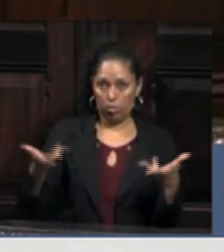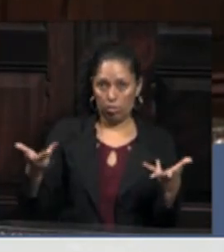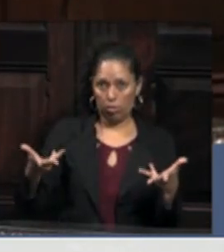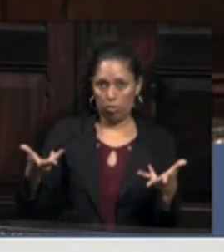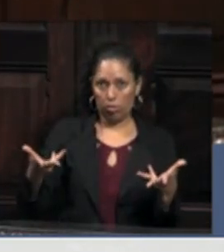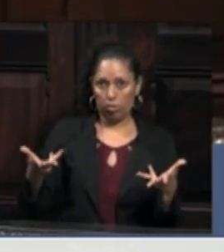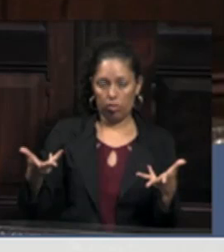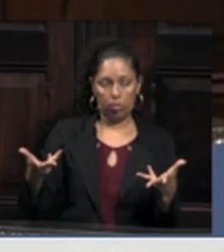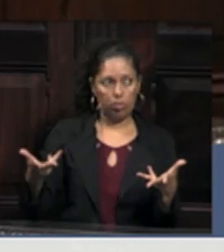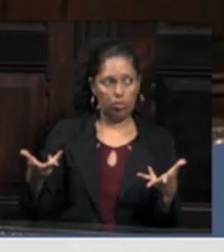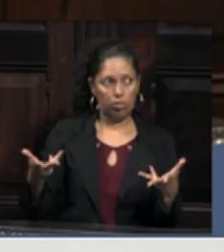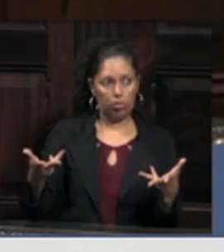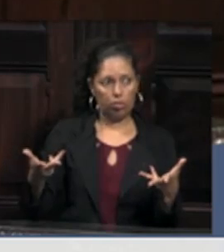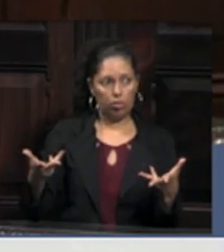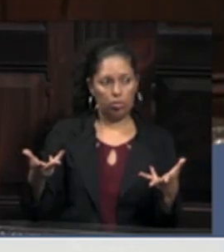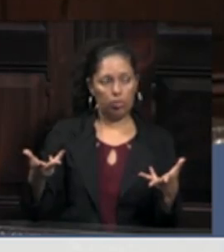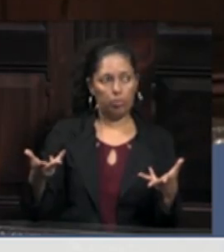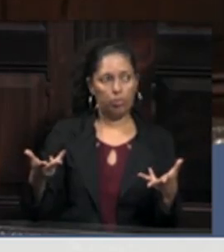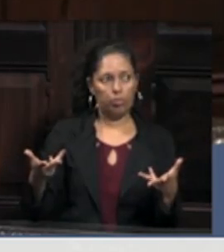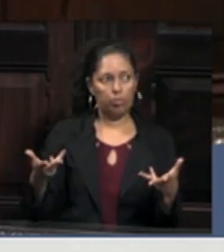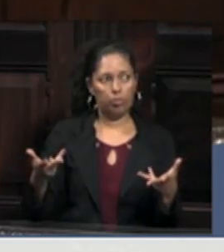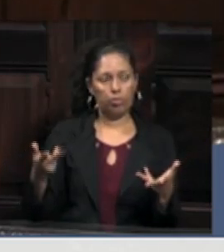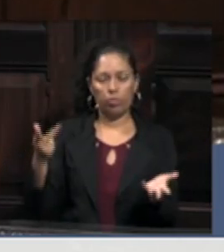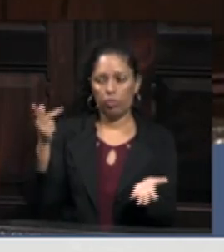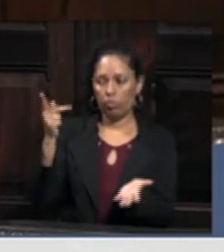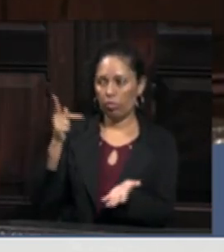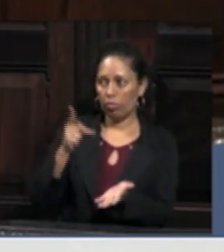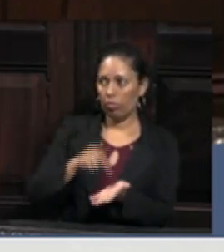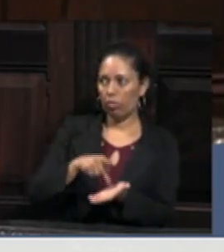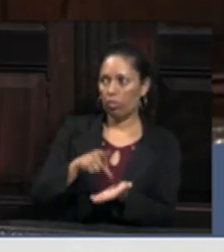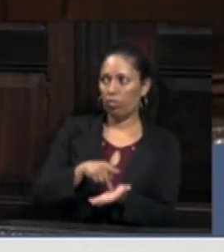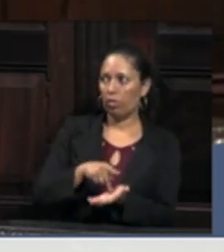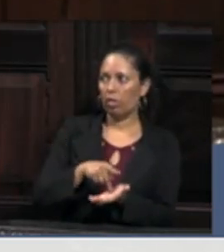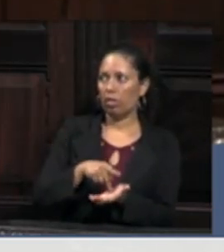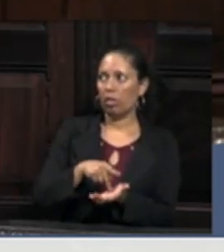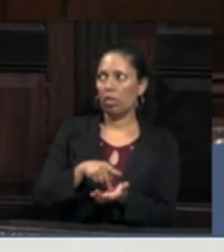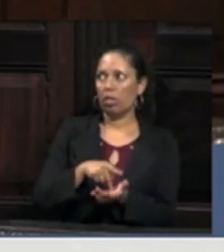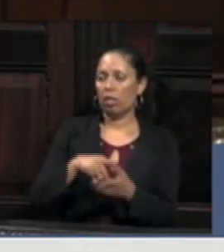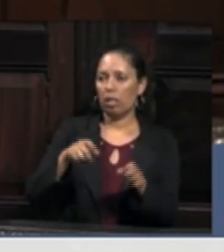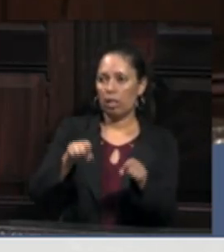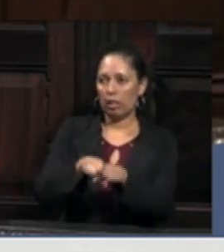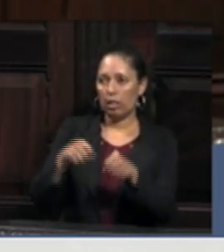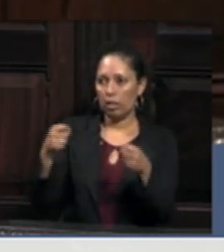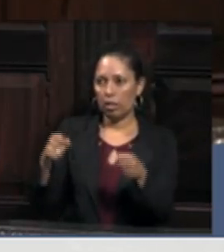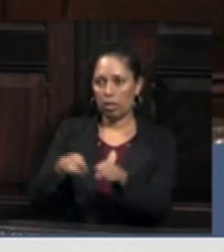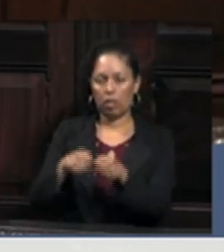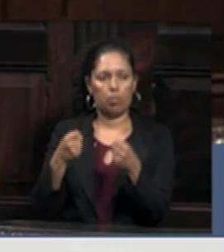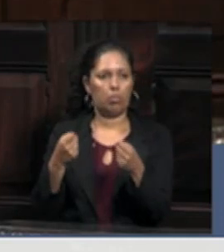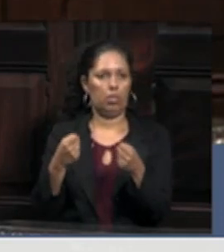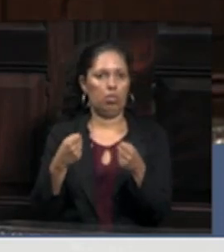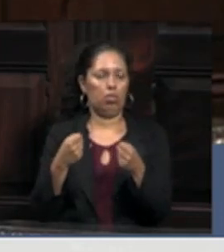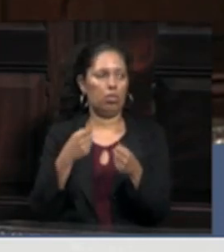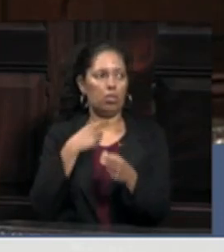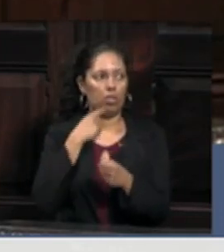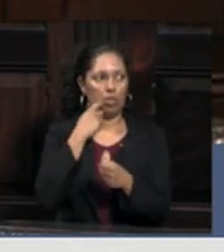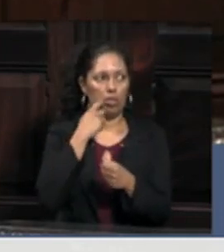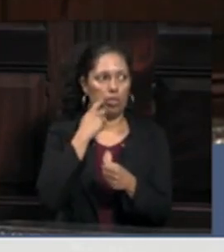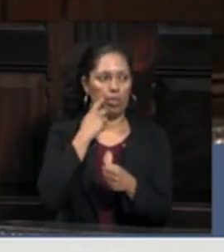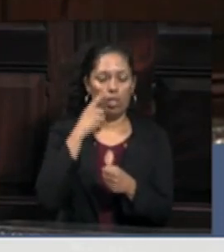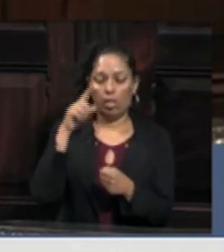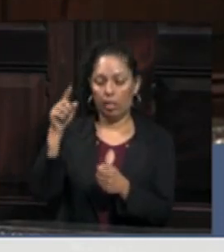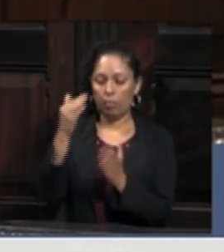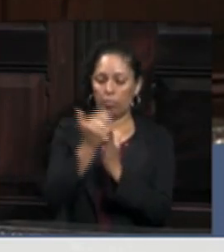hoje de quebradeira total nas finanças públicas do Estado do Rio de Janeiro. Ela